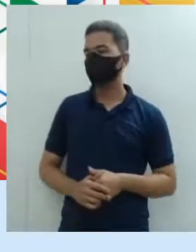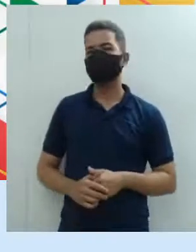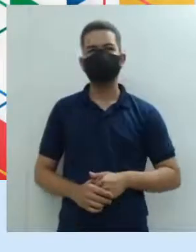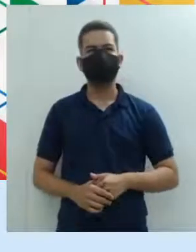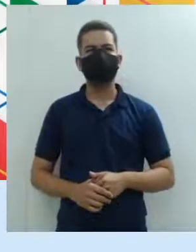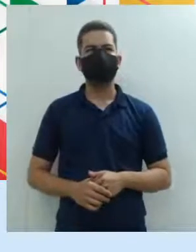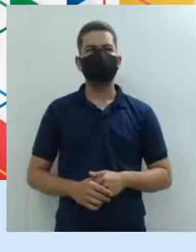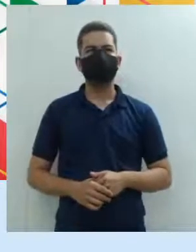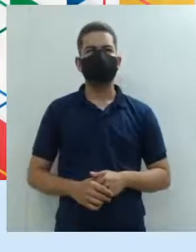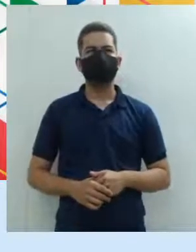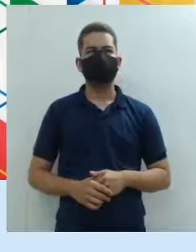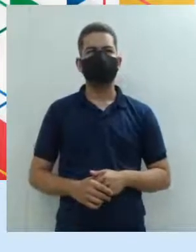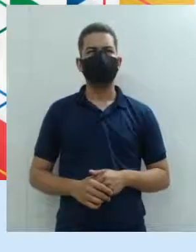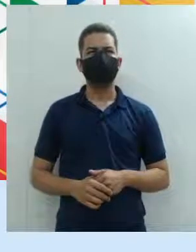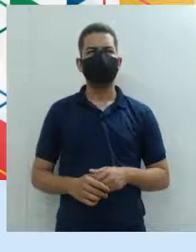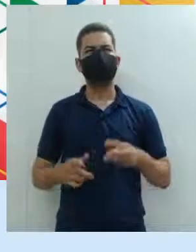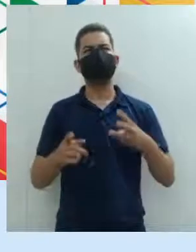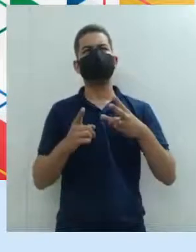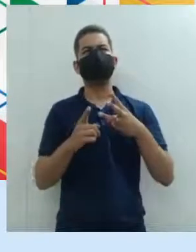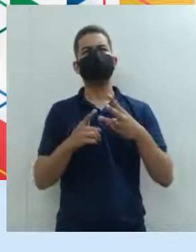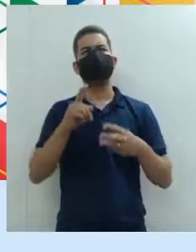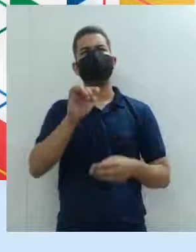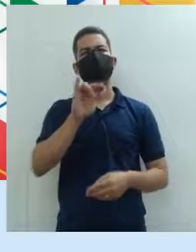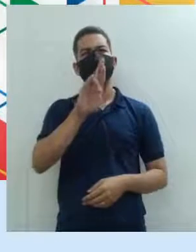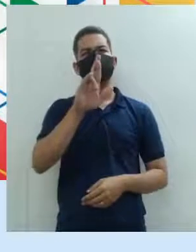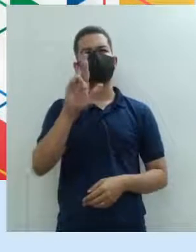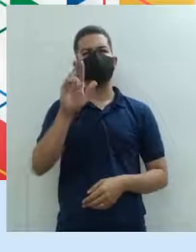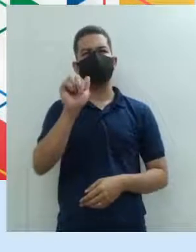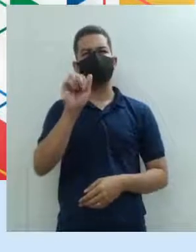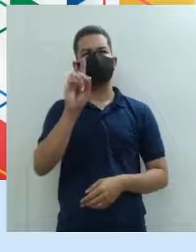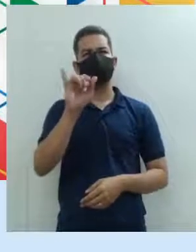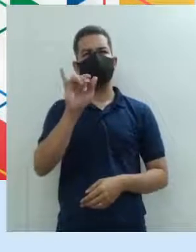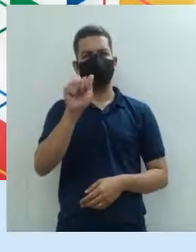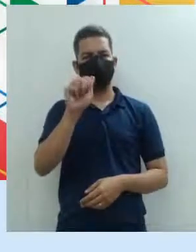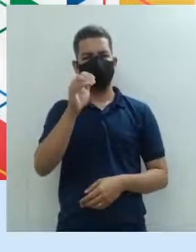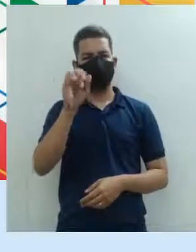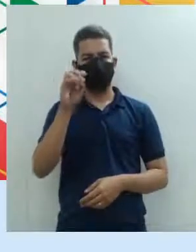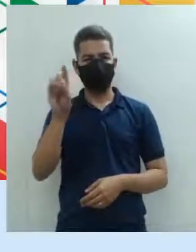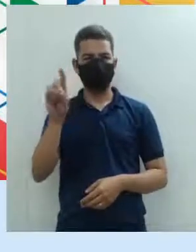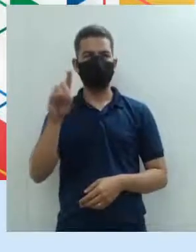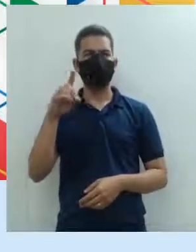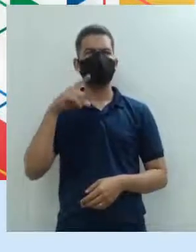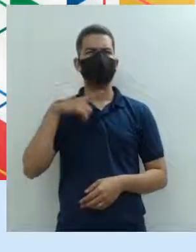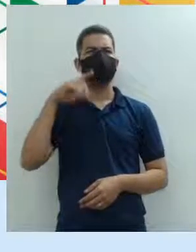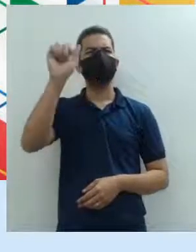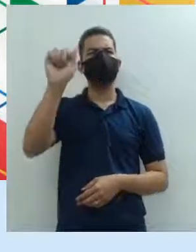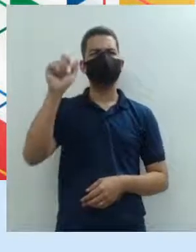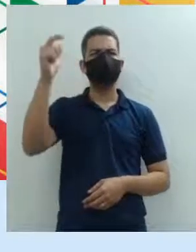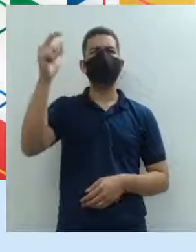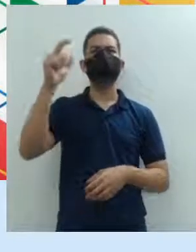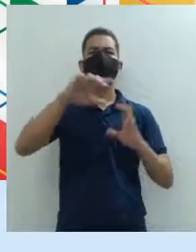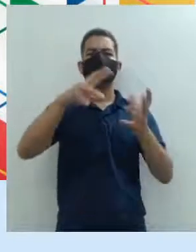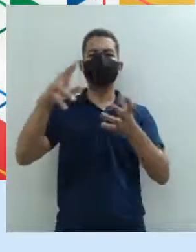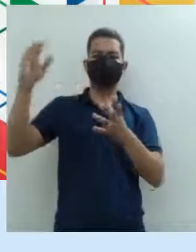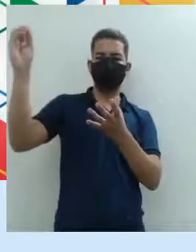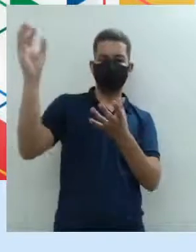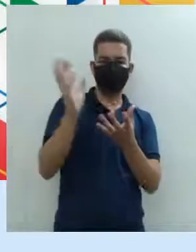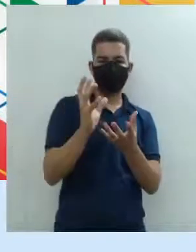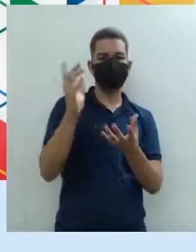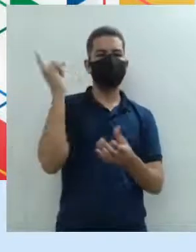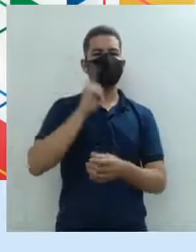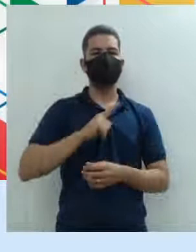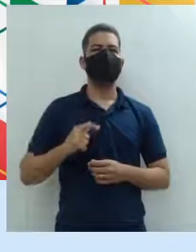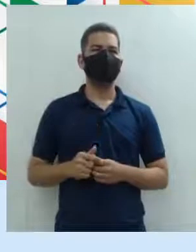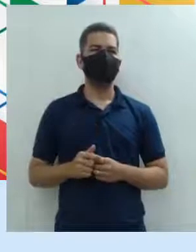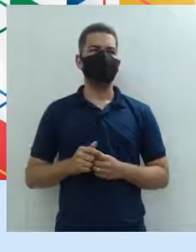né? E o último processo seria o de irradiação, que é aquele processo pelo qual o Sol consegue aquecer a nossa Terra, né? Então, os raios